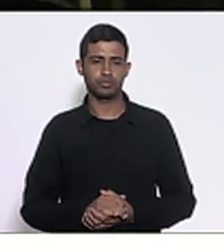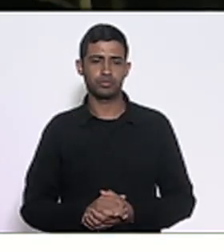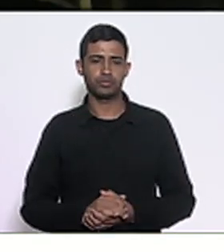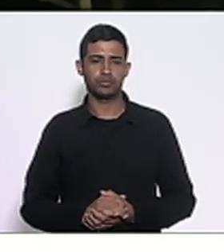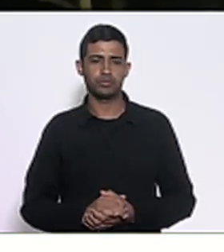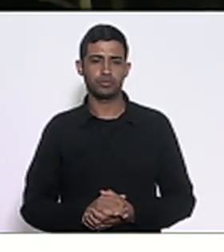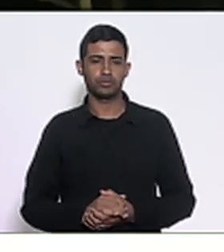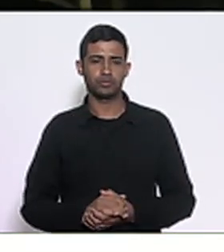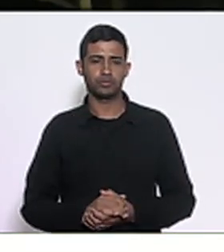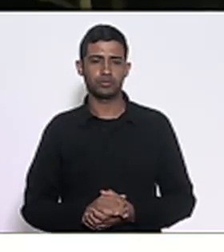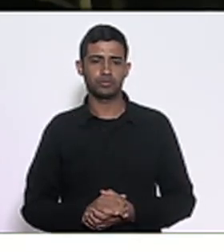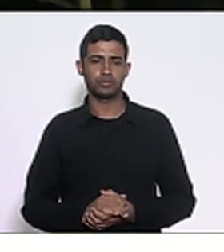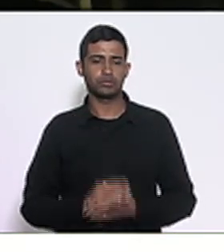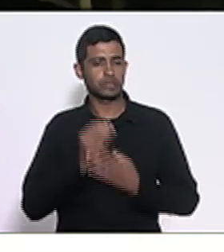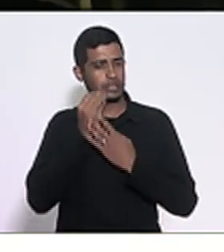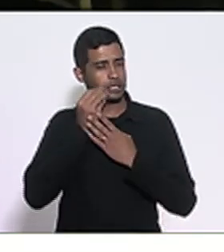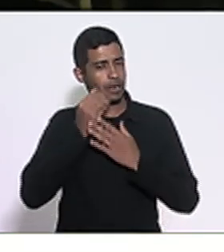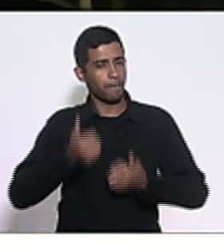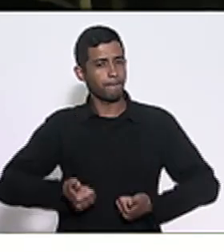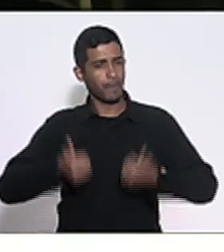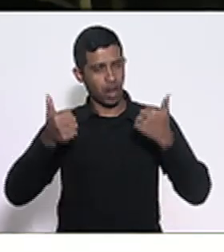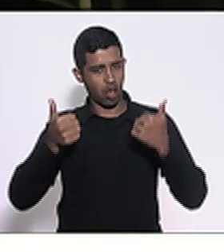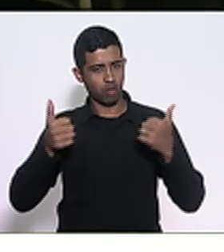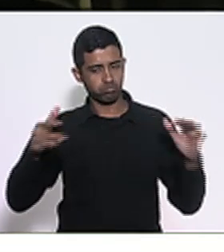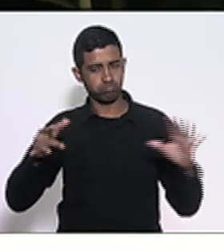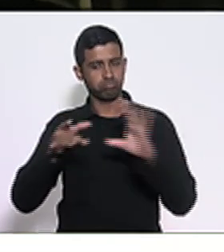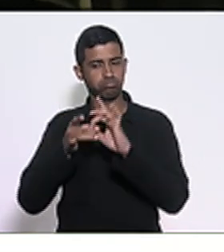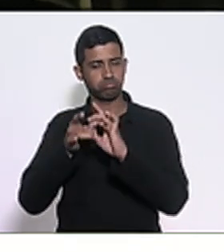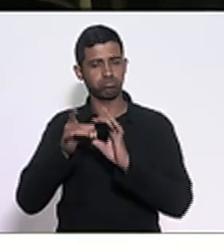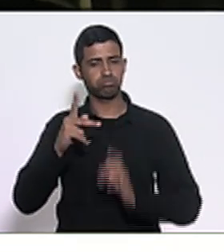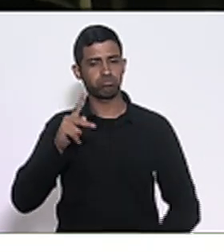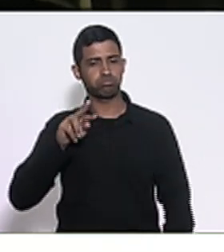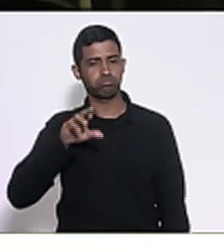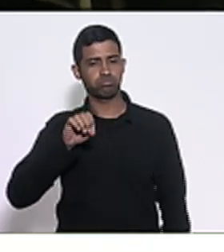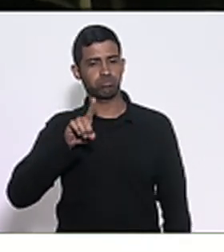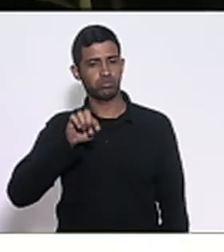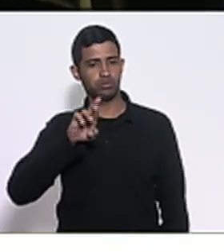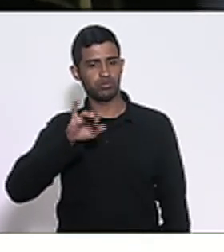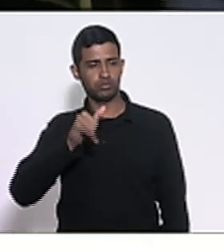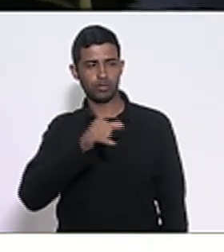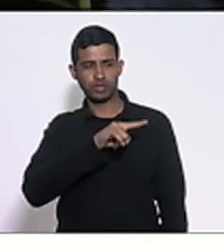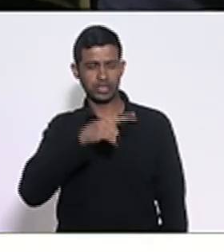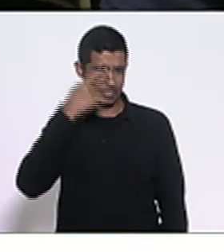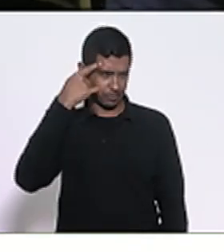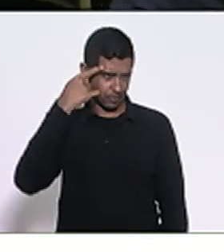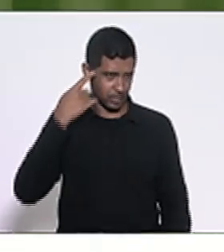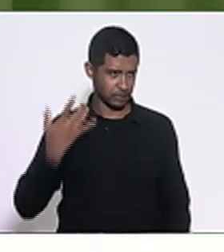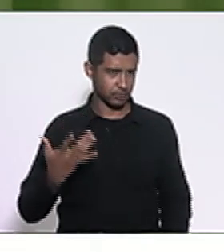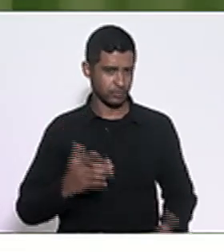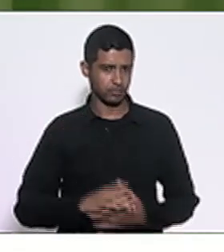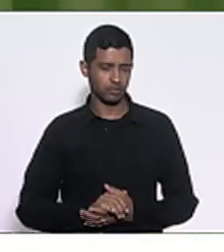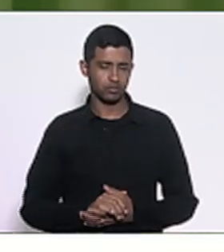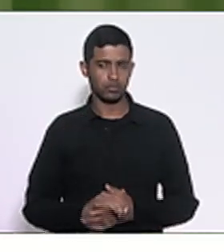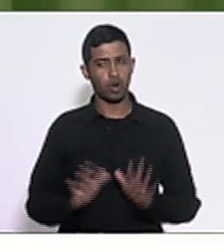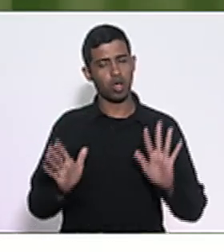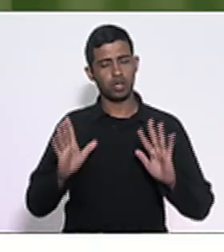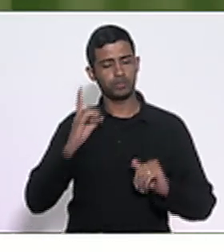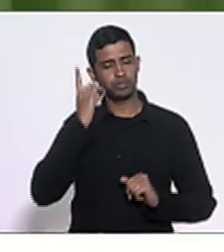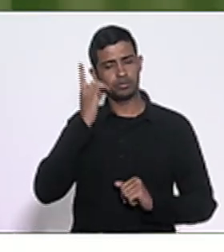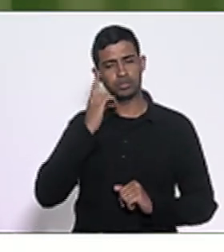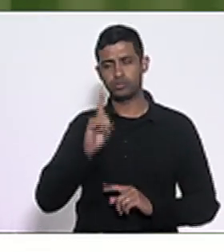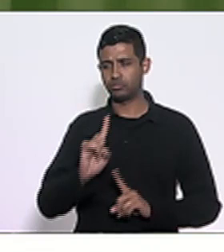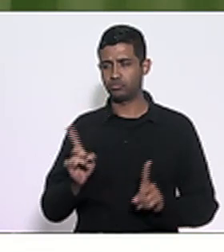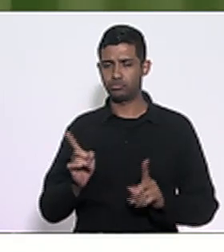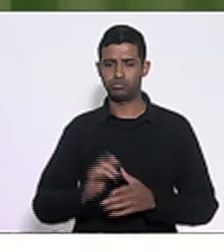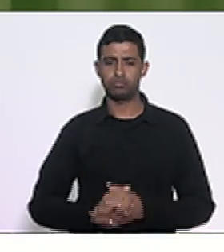digamos, da melhor vinculação do Proderj na estrutura do Estado? Isso tem passado pela cabeça de vocês? Olha, deputado, não. Isso aí, né, eu